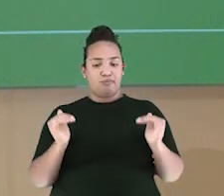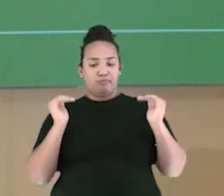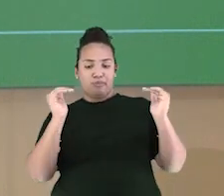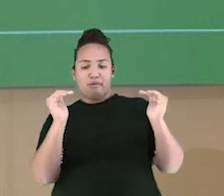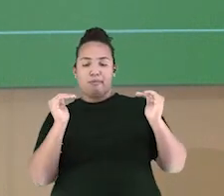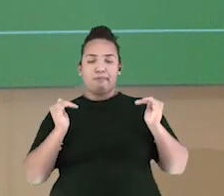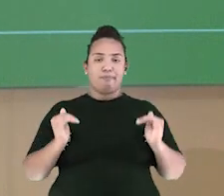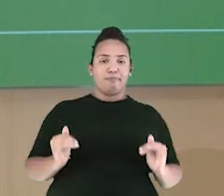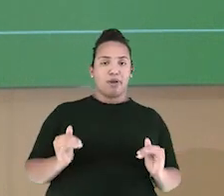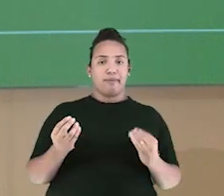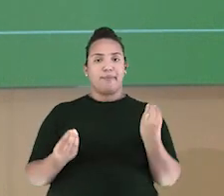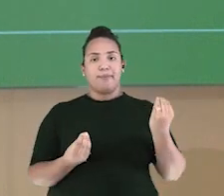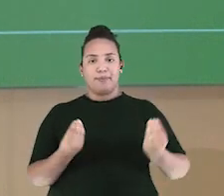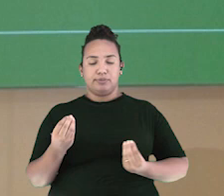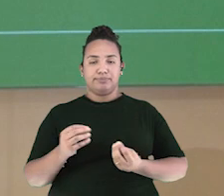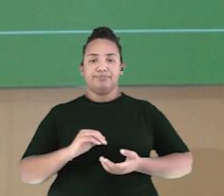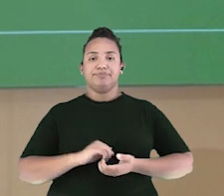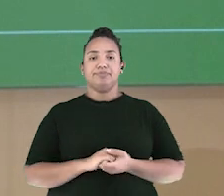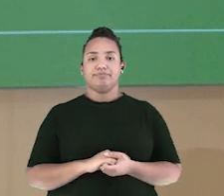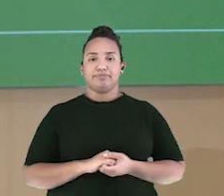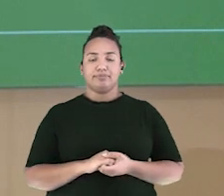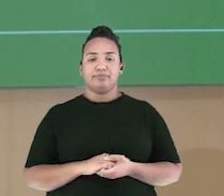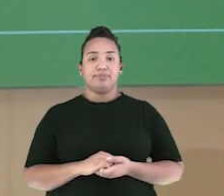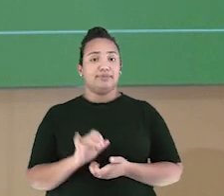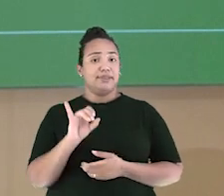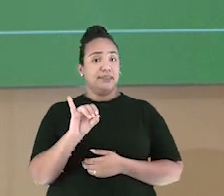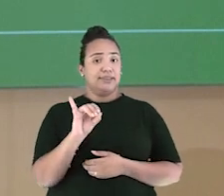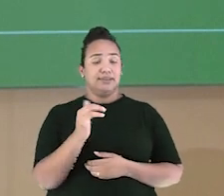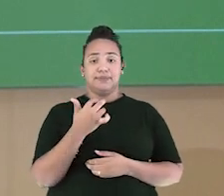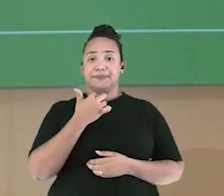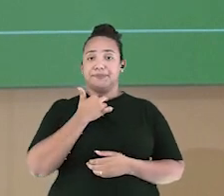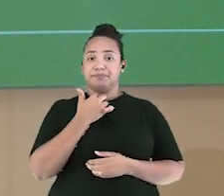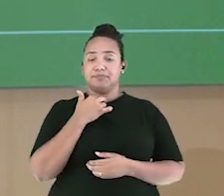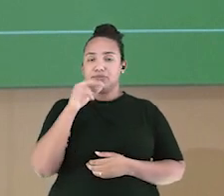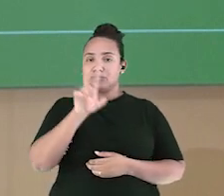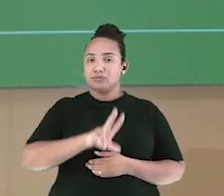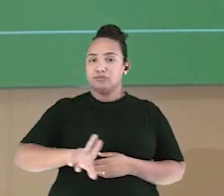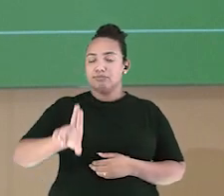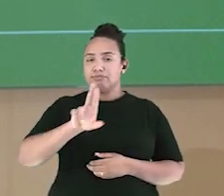exemplo. E se a gente não puder usar